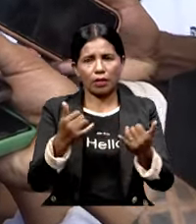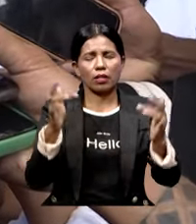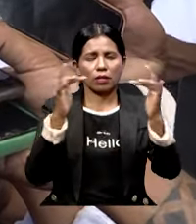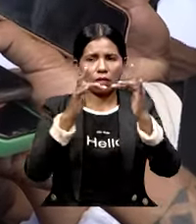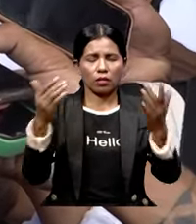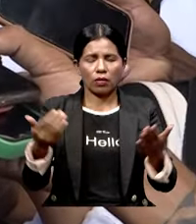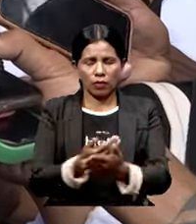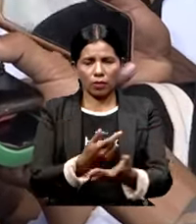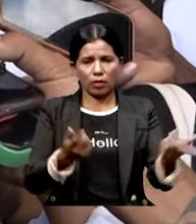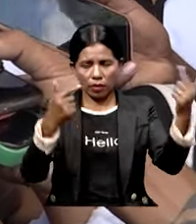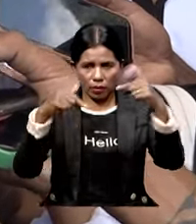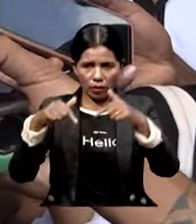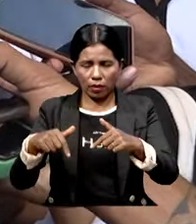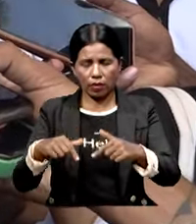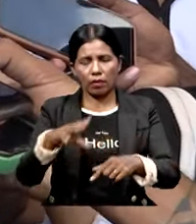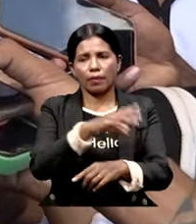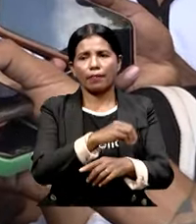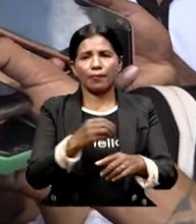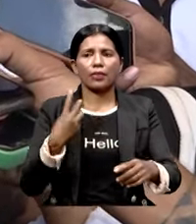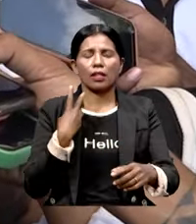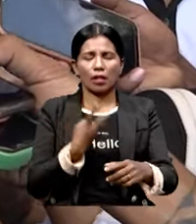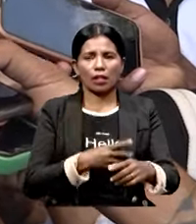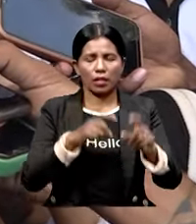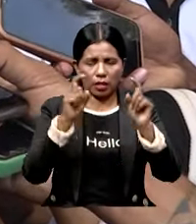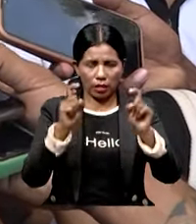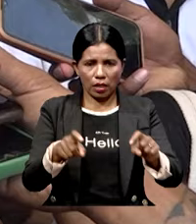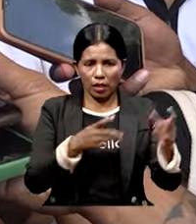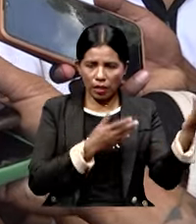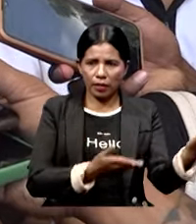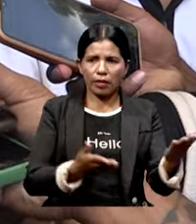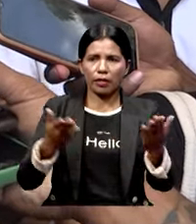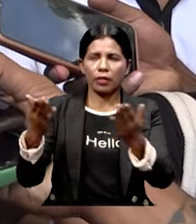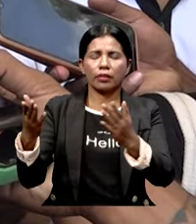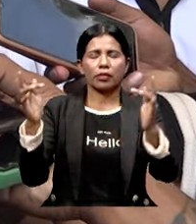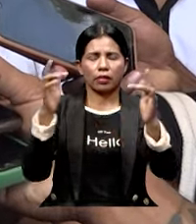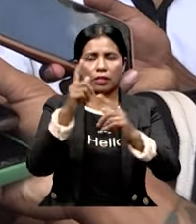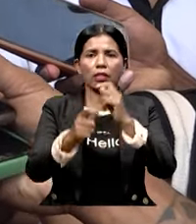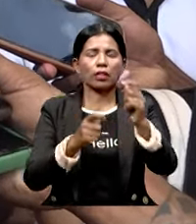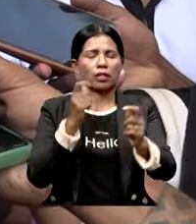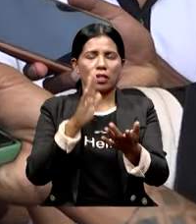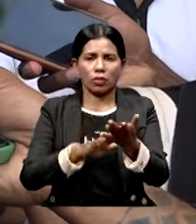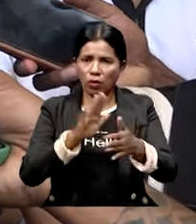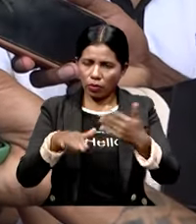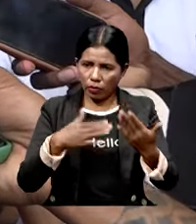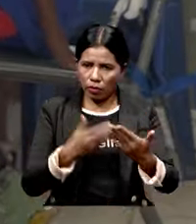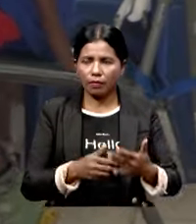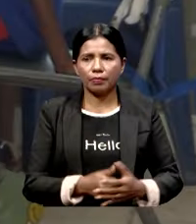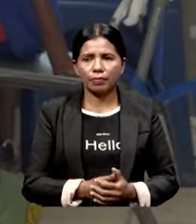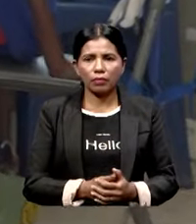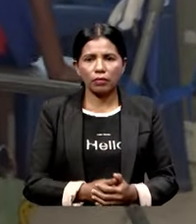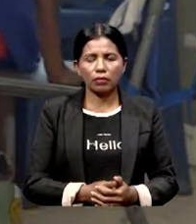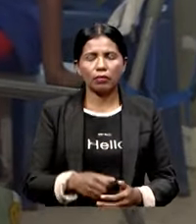fom, atumai, é cabo submarino, tem que lore digitalização da escola Cira. Setor educação